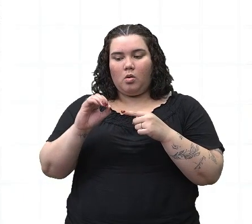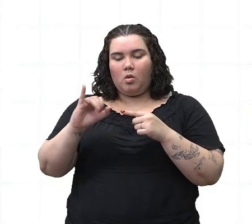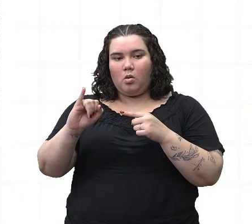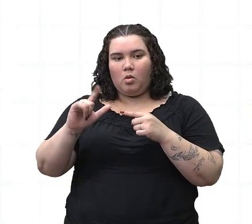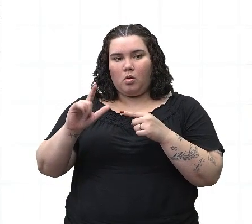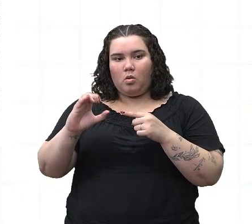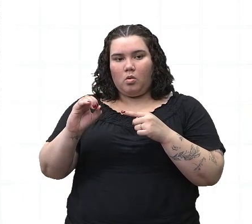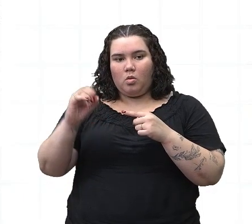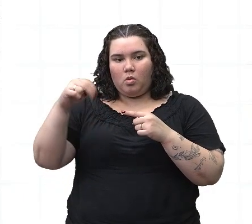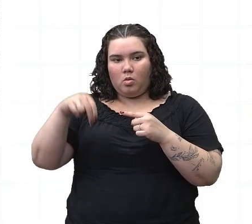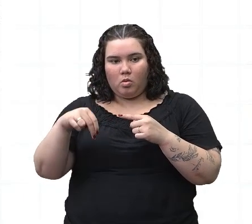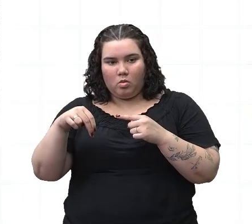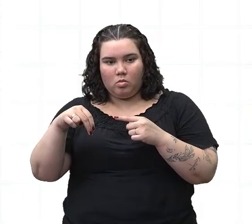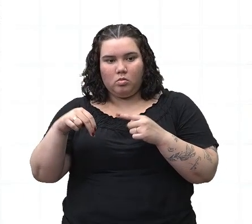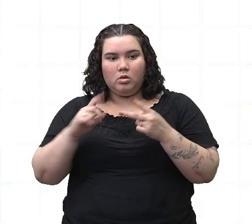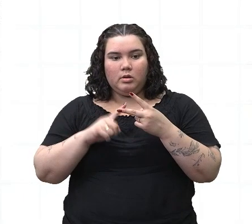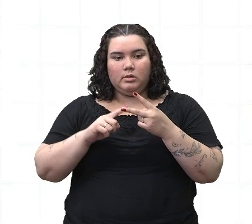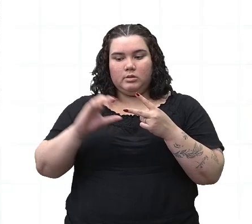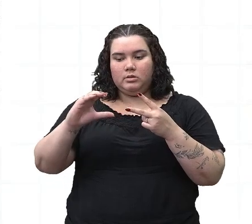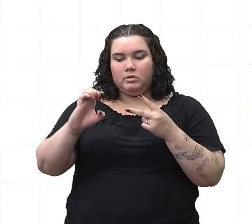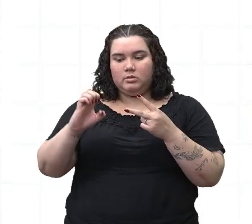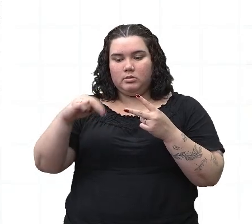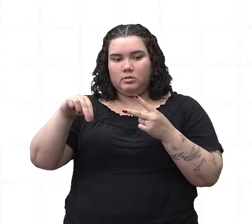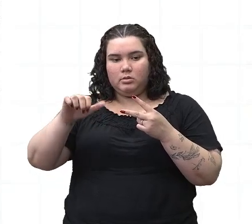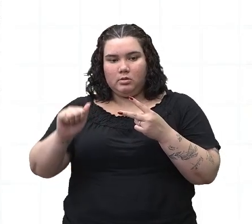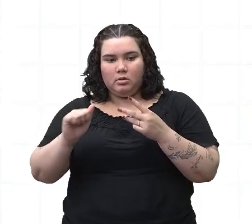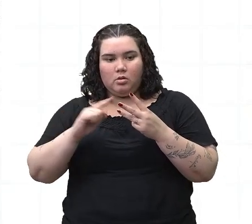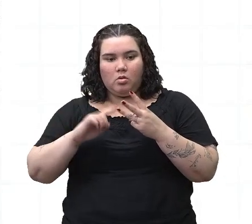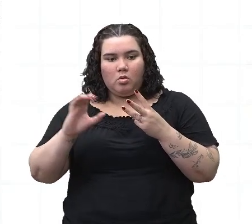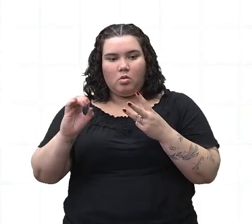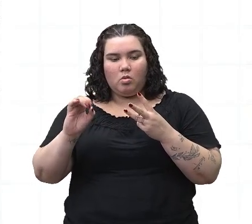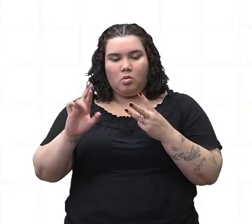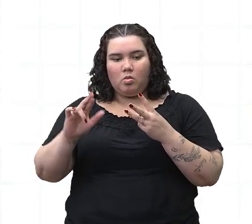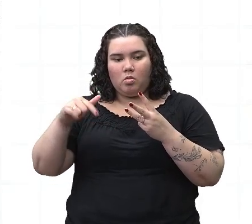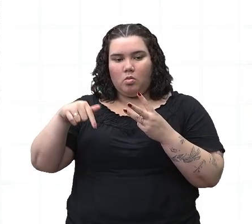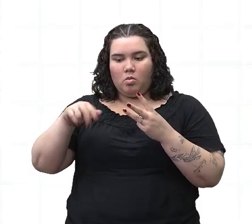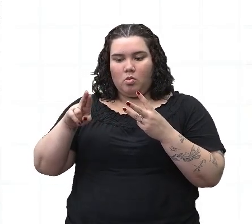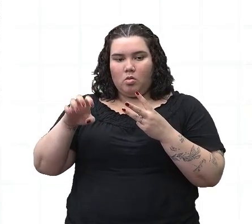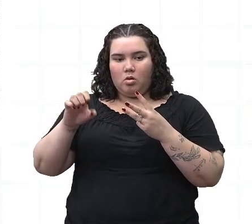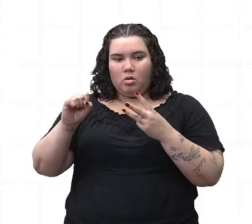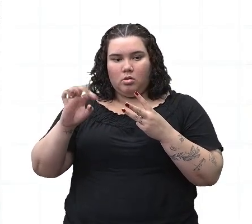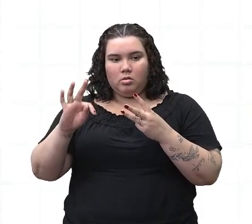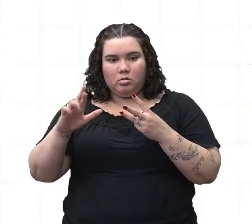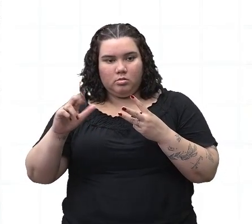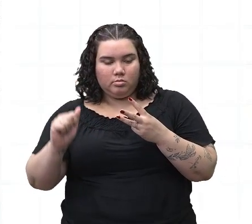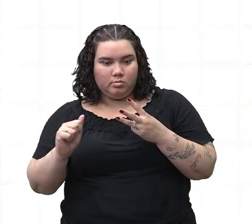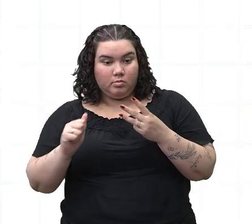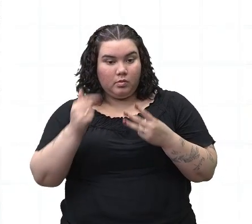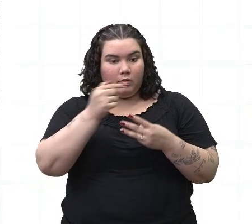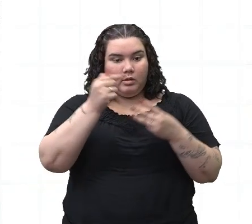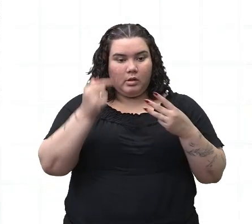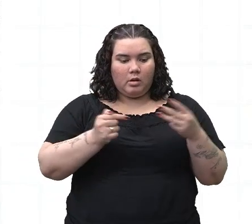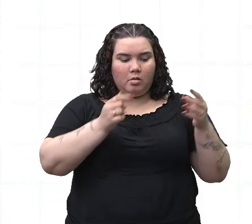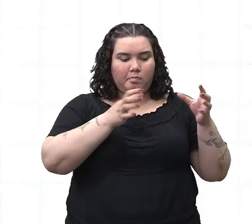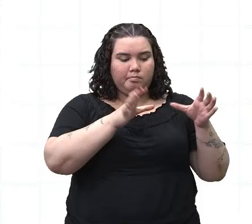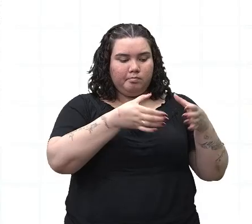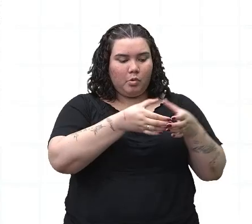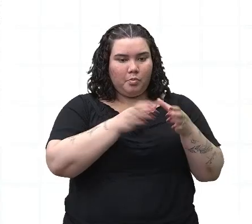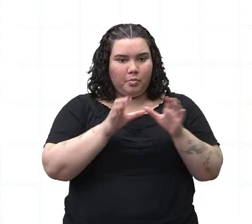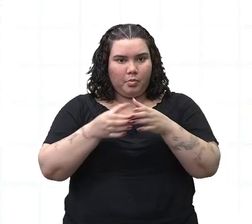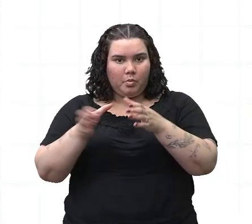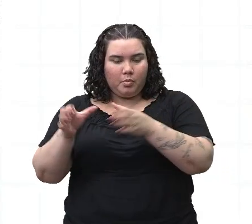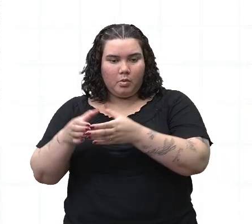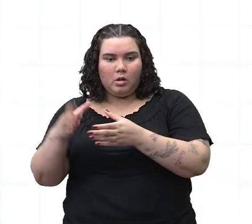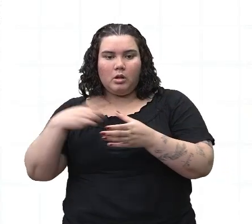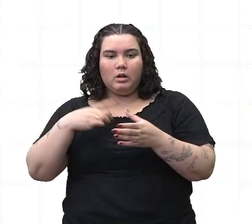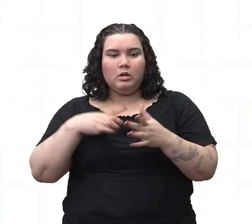da cena e a parte da orquestra. Então, cada uma dessas partes, ela vai ter uma